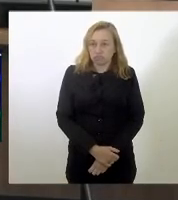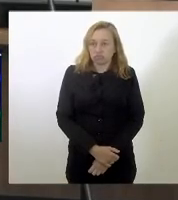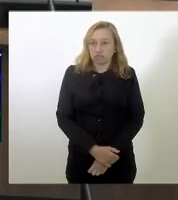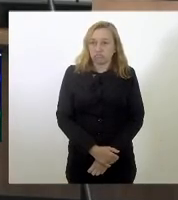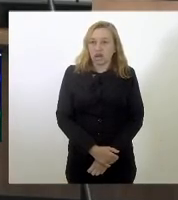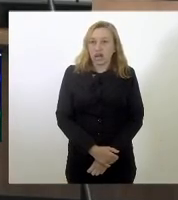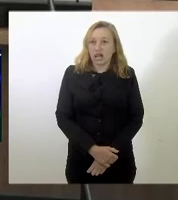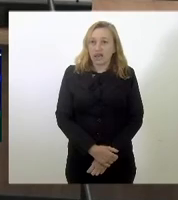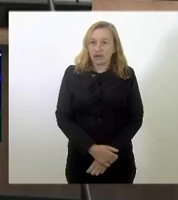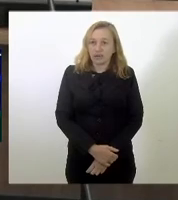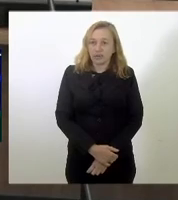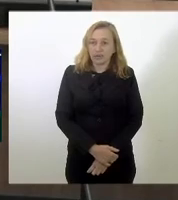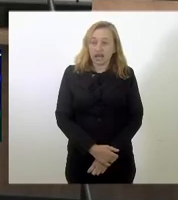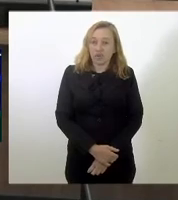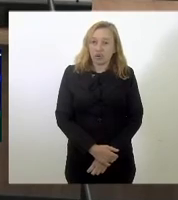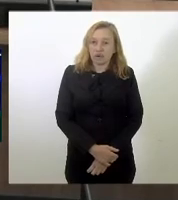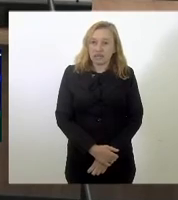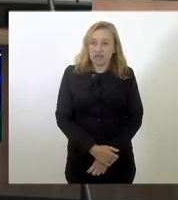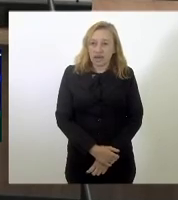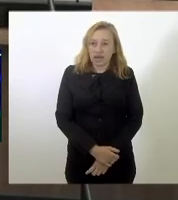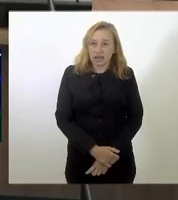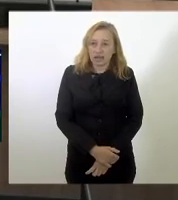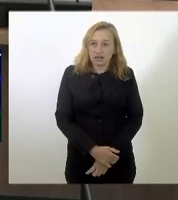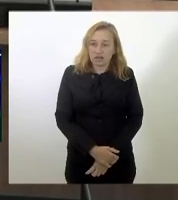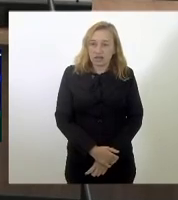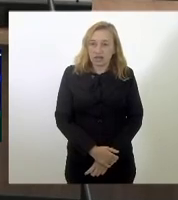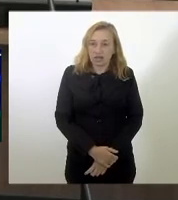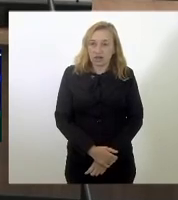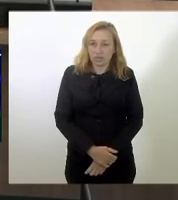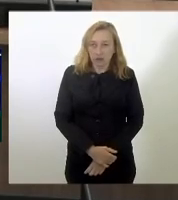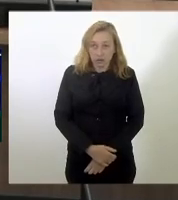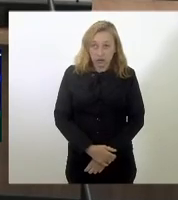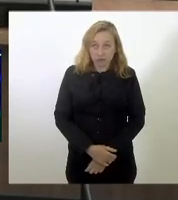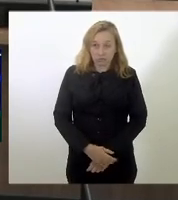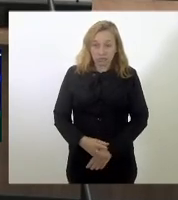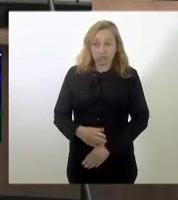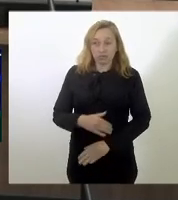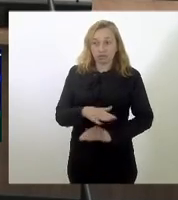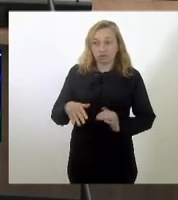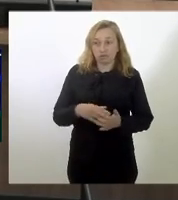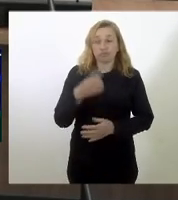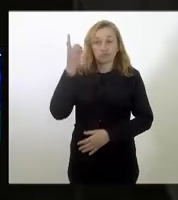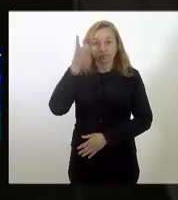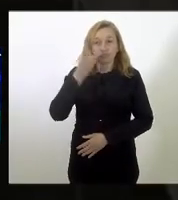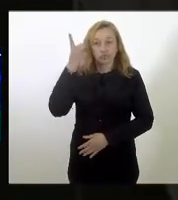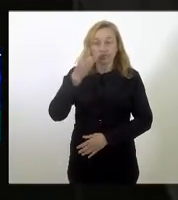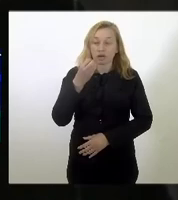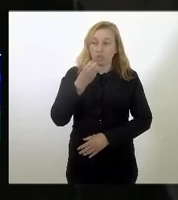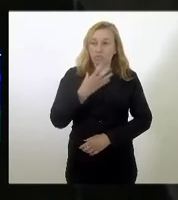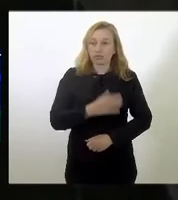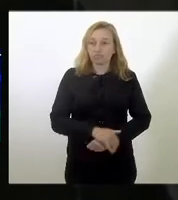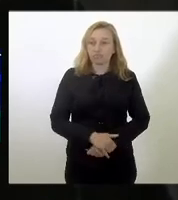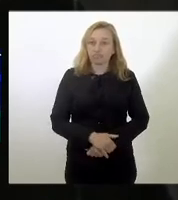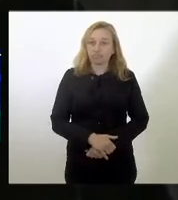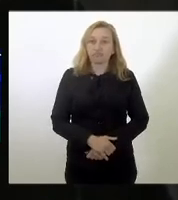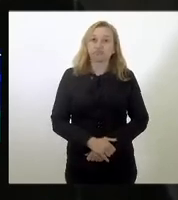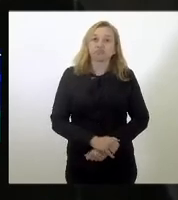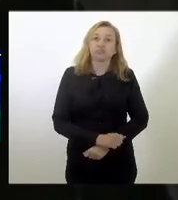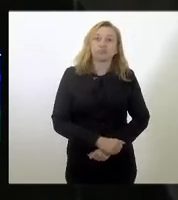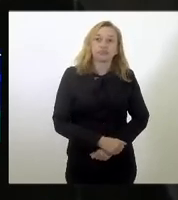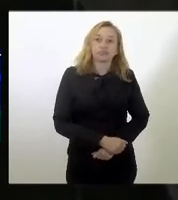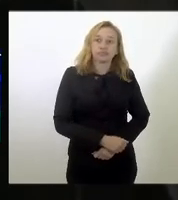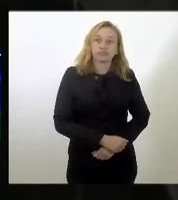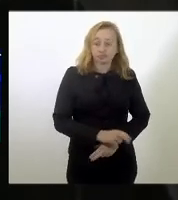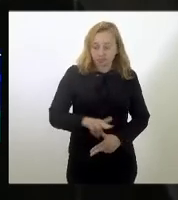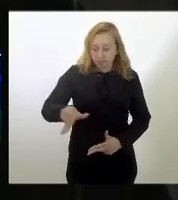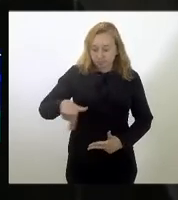Senhora presidenta, senhores deputados e deputadas, bom, eu tomo assento